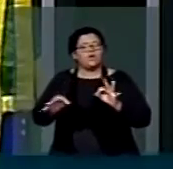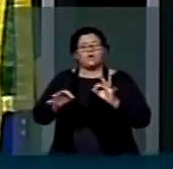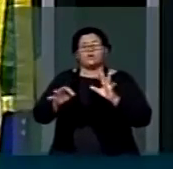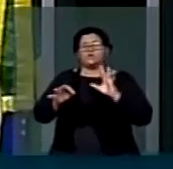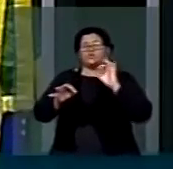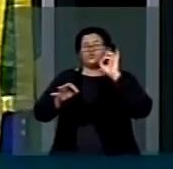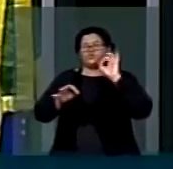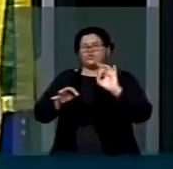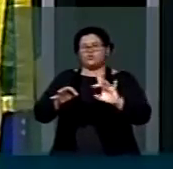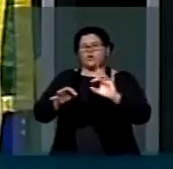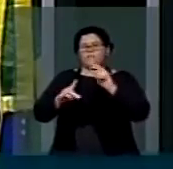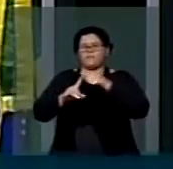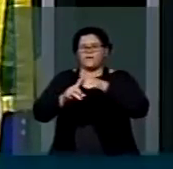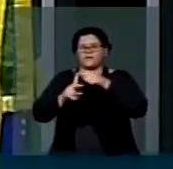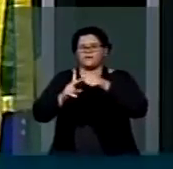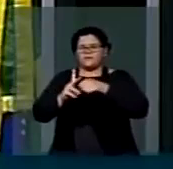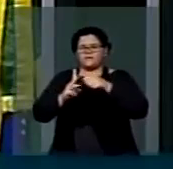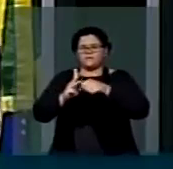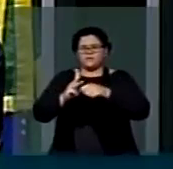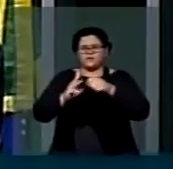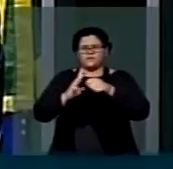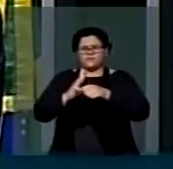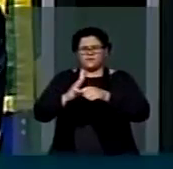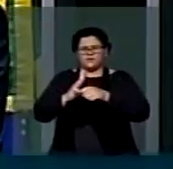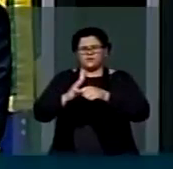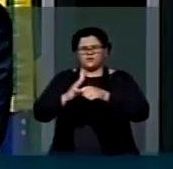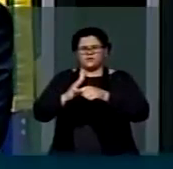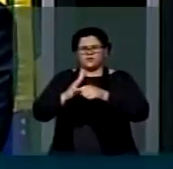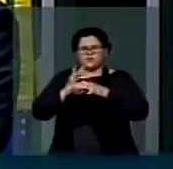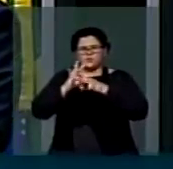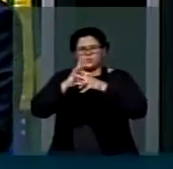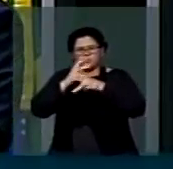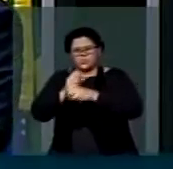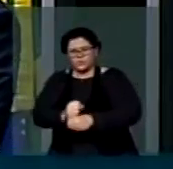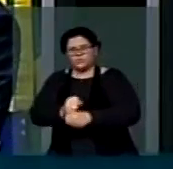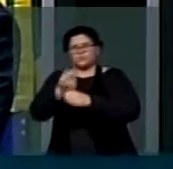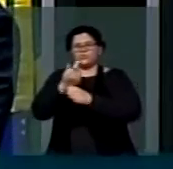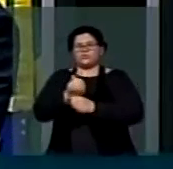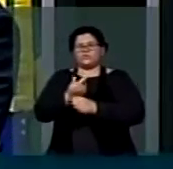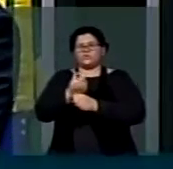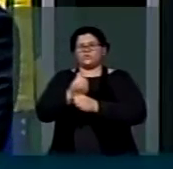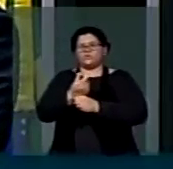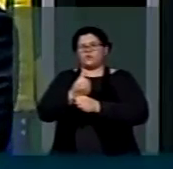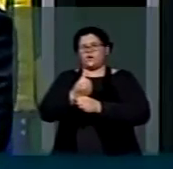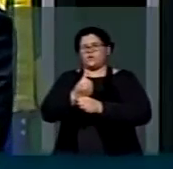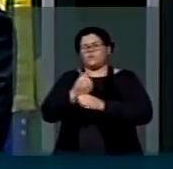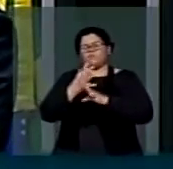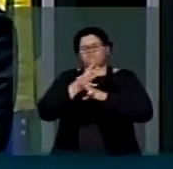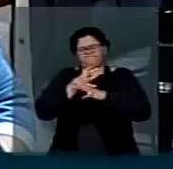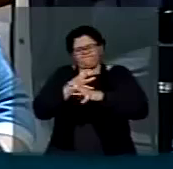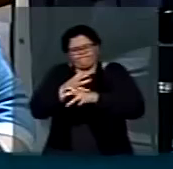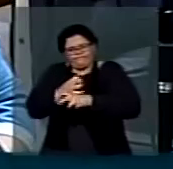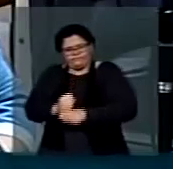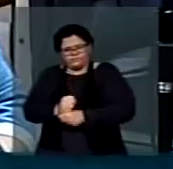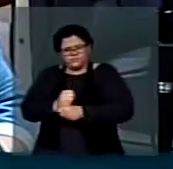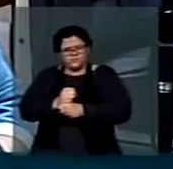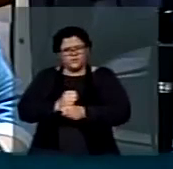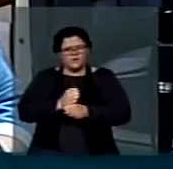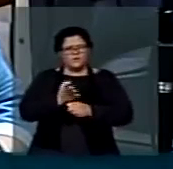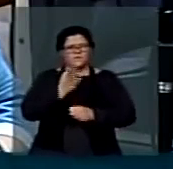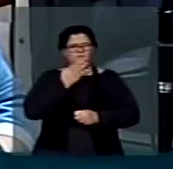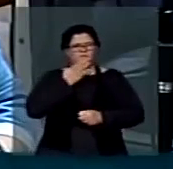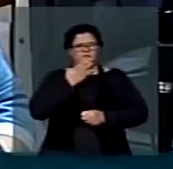juntou mês a mês o que ela pôde juntar. Ela pediu ao povo